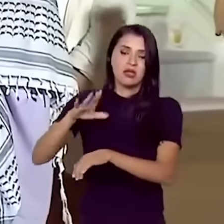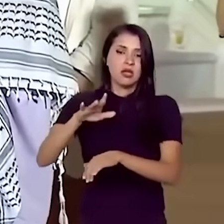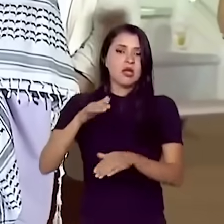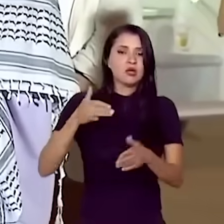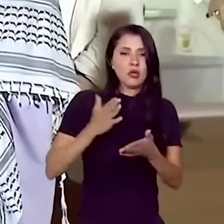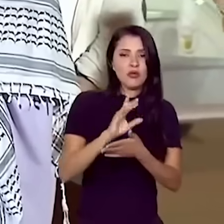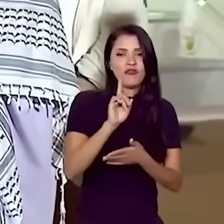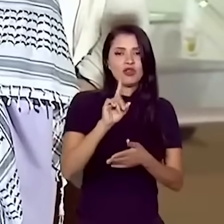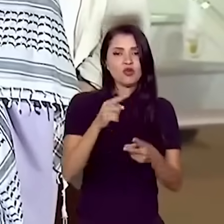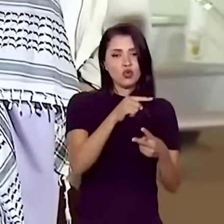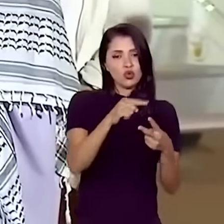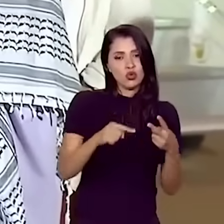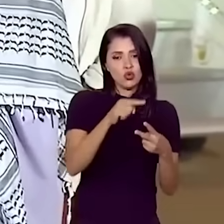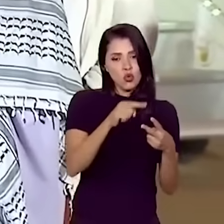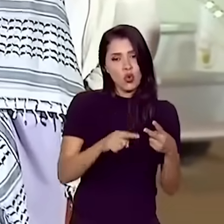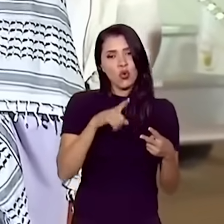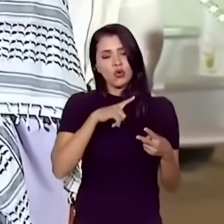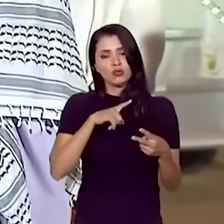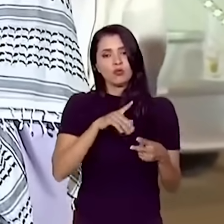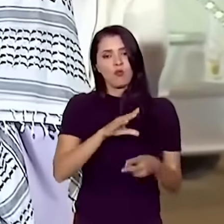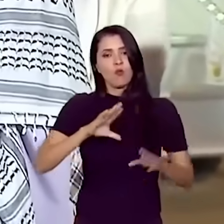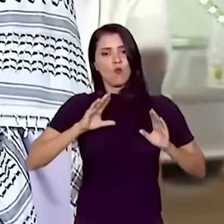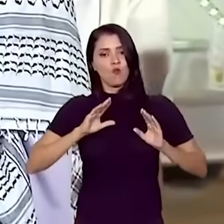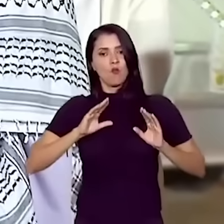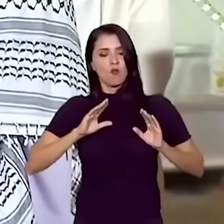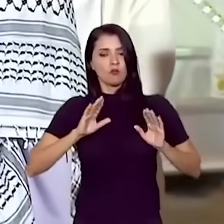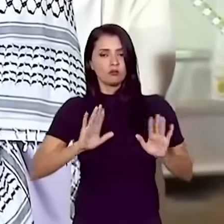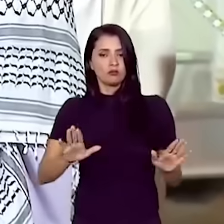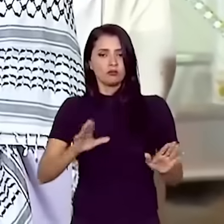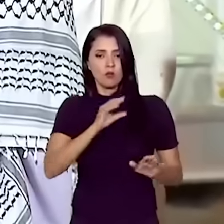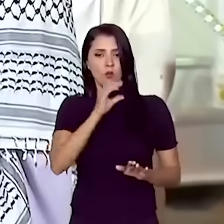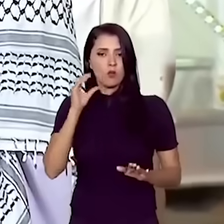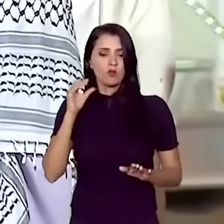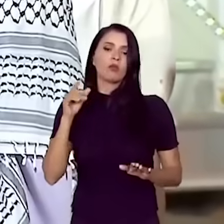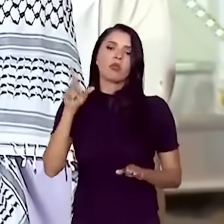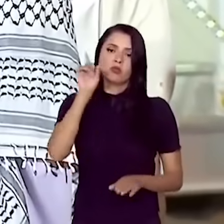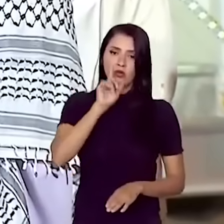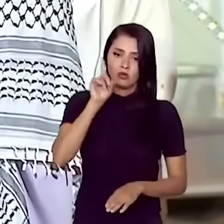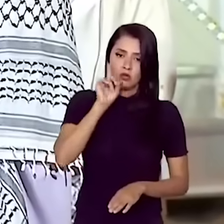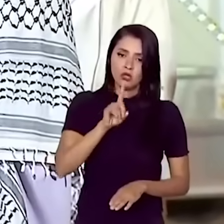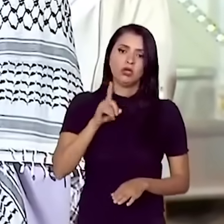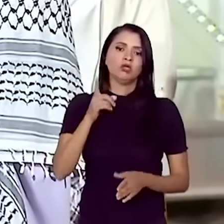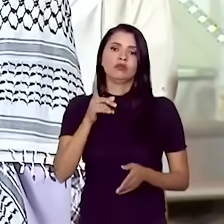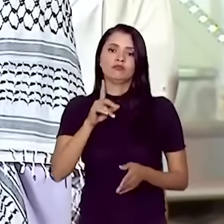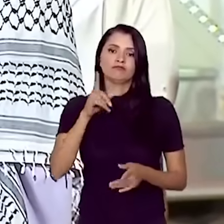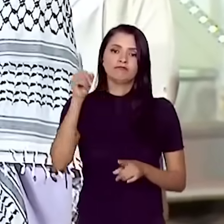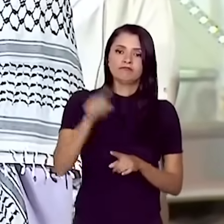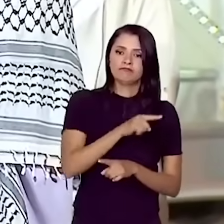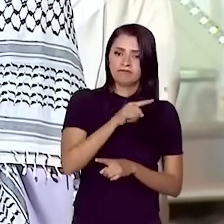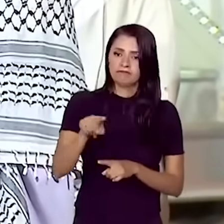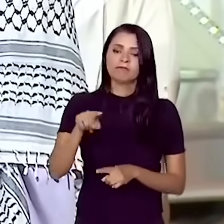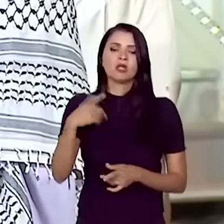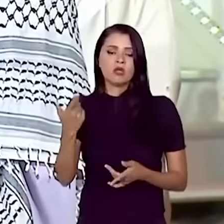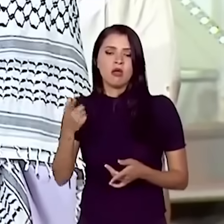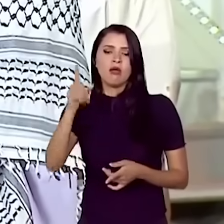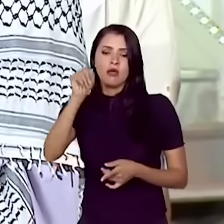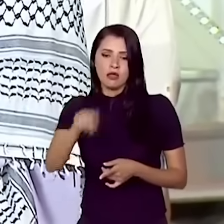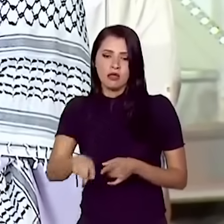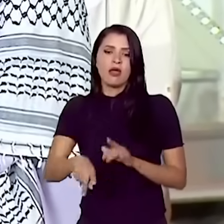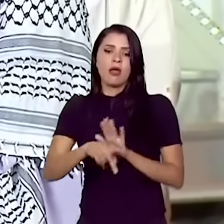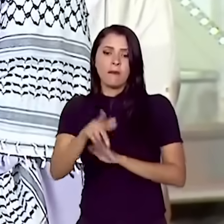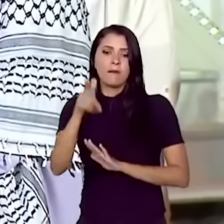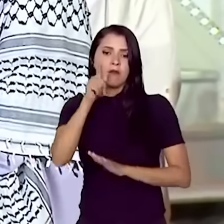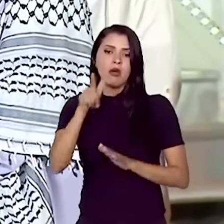foi aprovado por 2 que se abstiveram de votar, e os Estados Unidos vetou a nota que era para criar